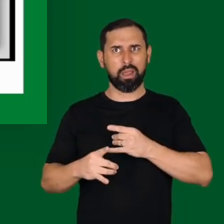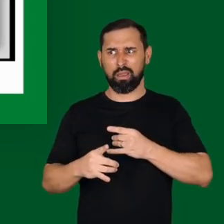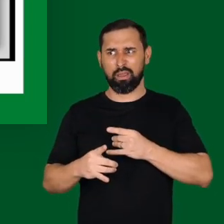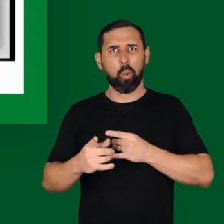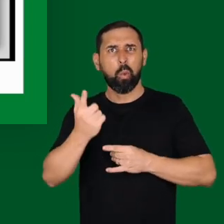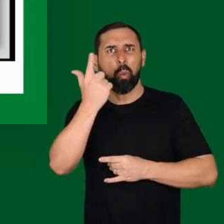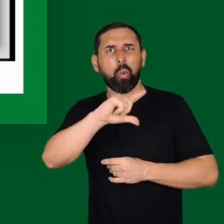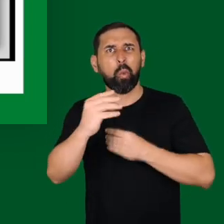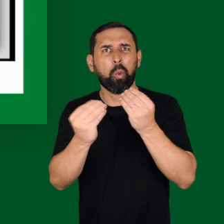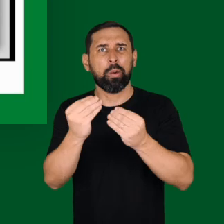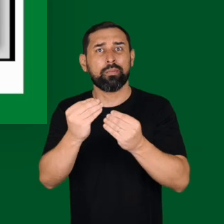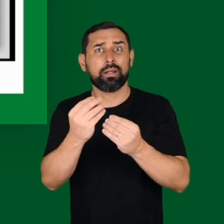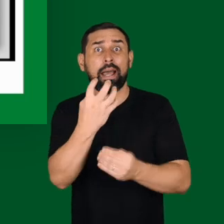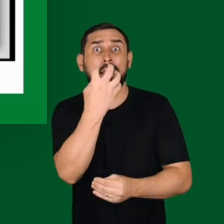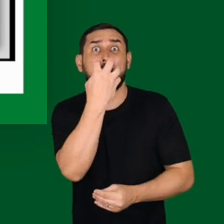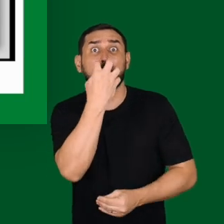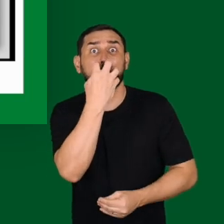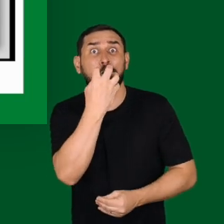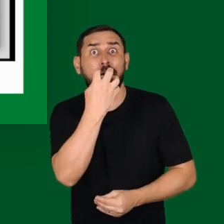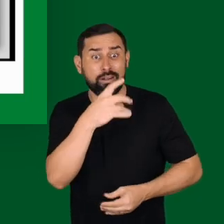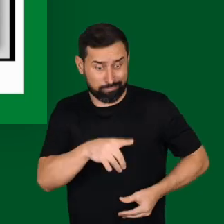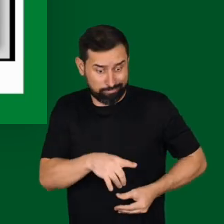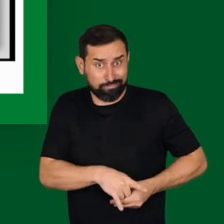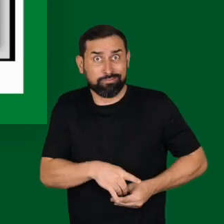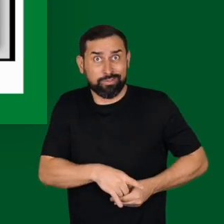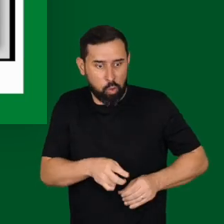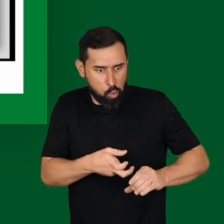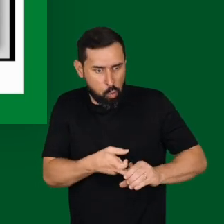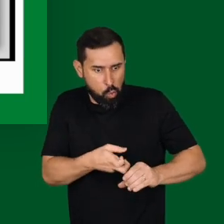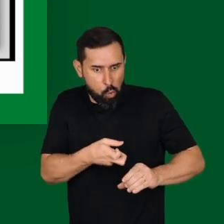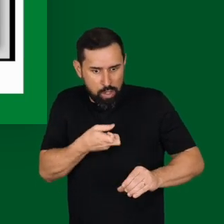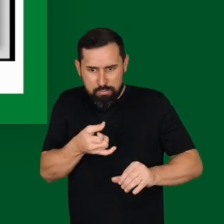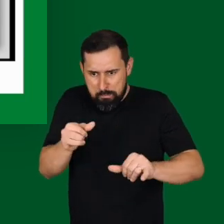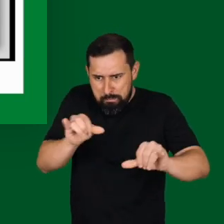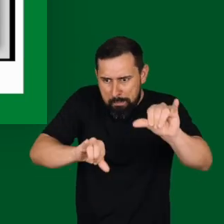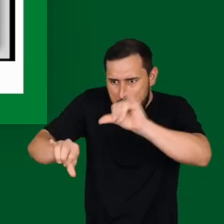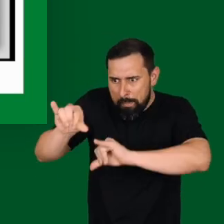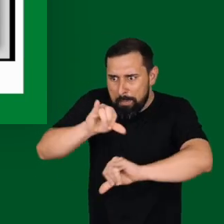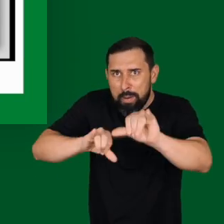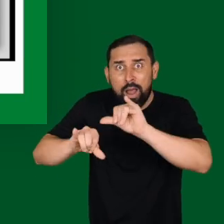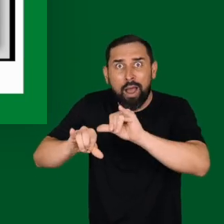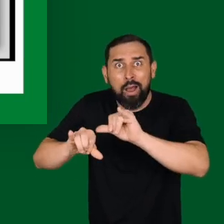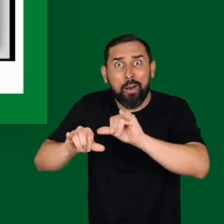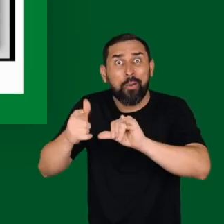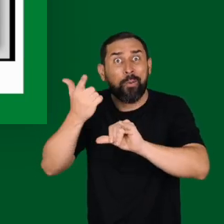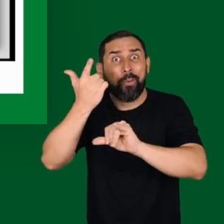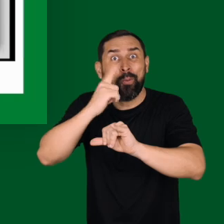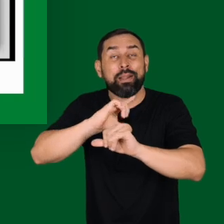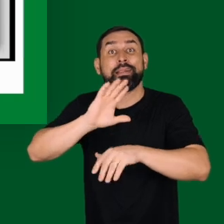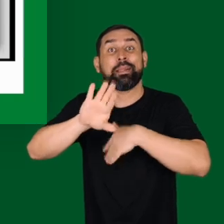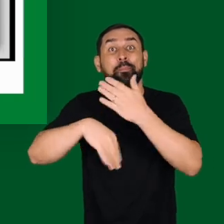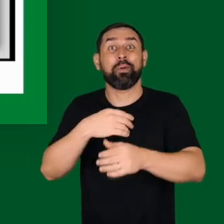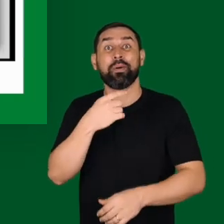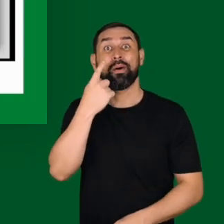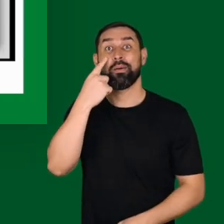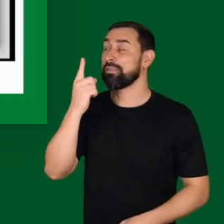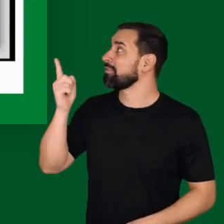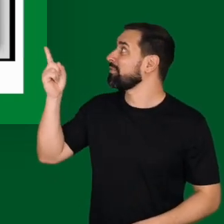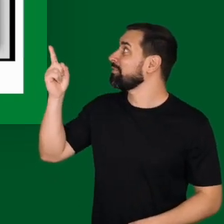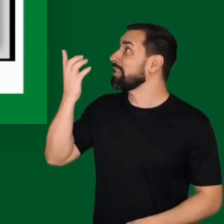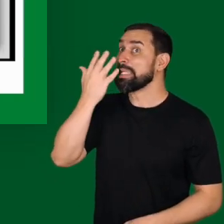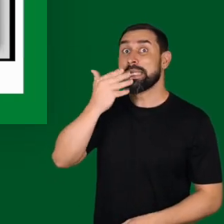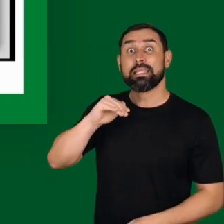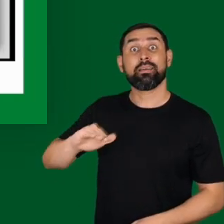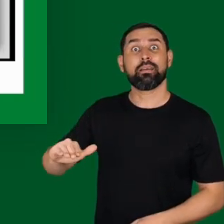a insulina a partir dos extratos de pâncreas desse cachorro. E essa foi a primeira criança